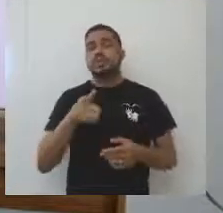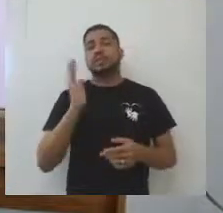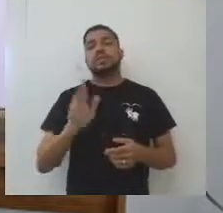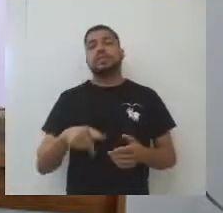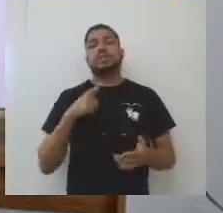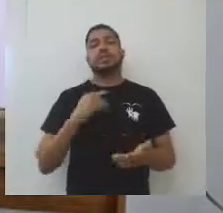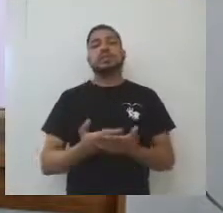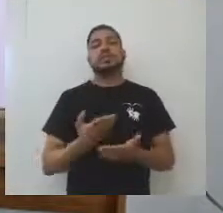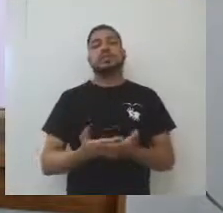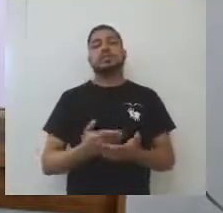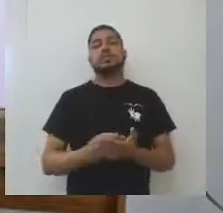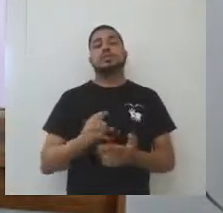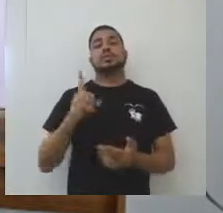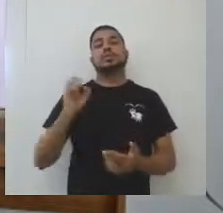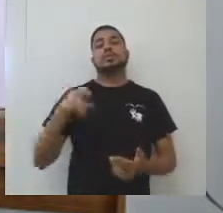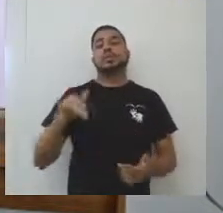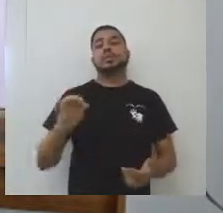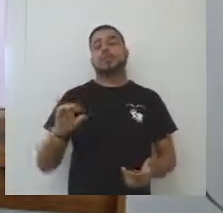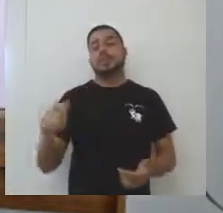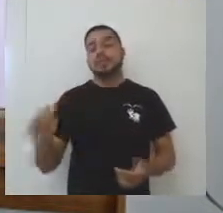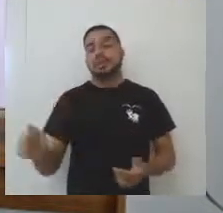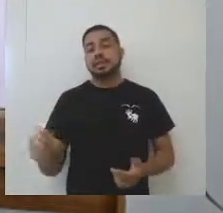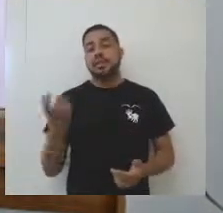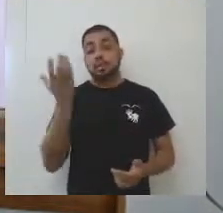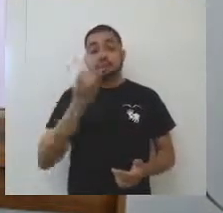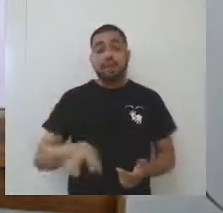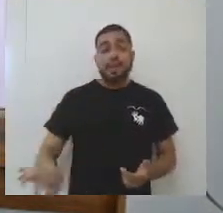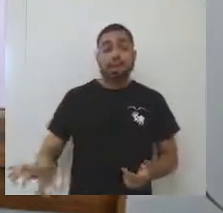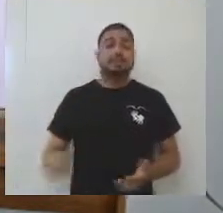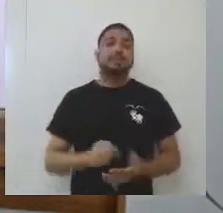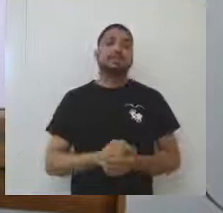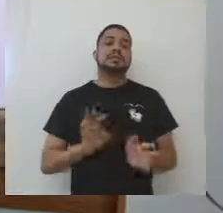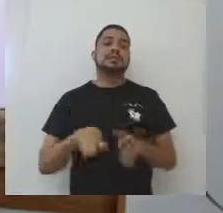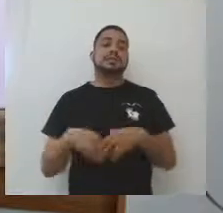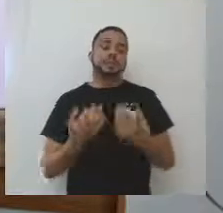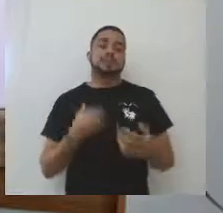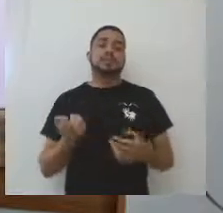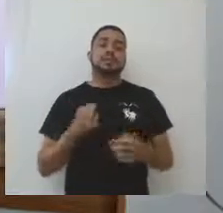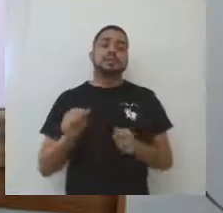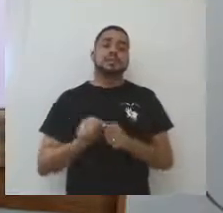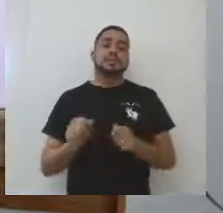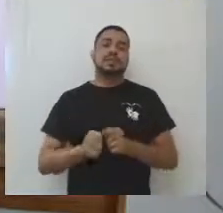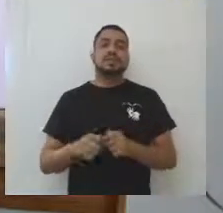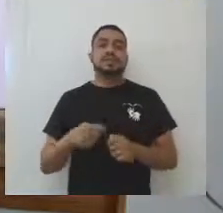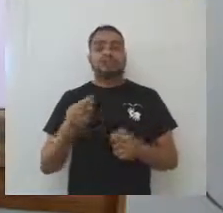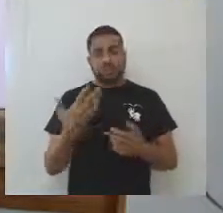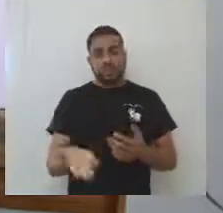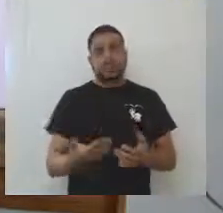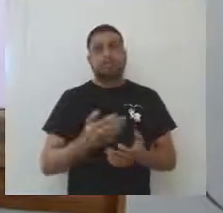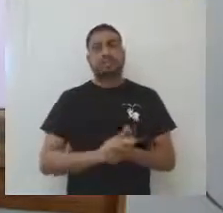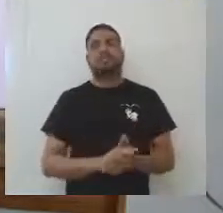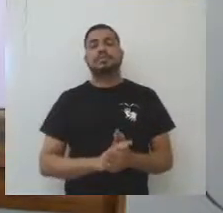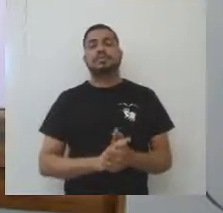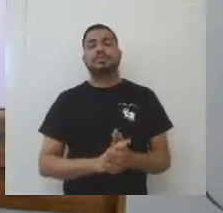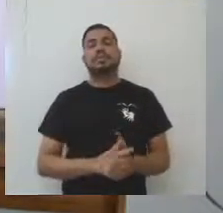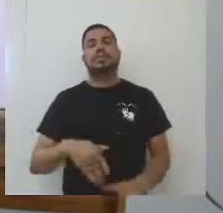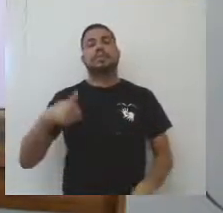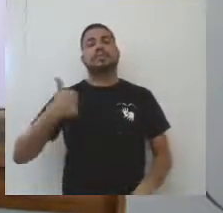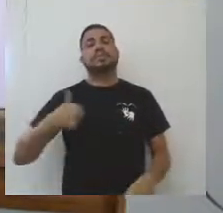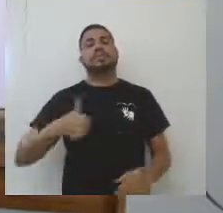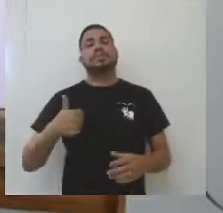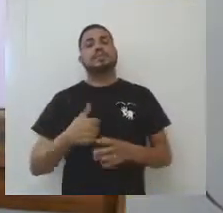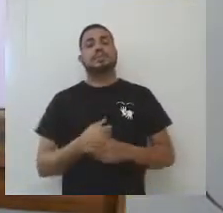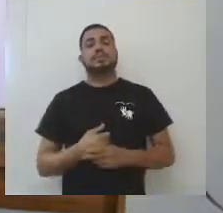estudando dominância completa. Tu já está matando o primeiro tipo de dominância. Por isso que eu quis fazer esse resgate com vocês, tá? Olhem essa primeira questão,